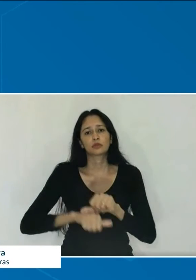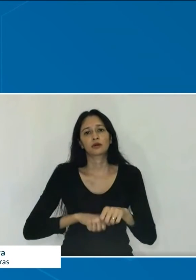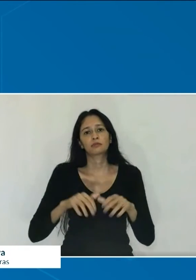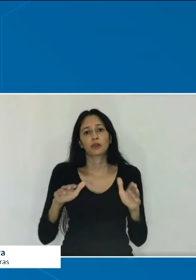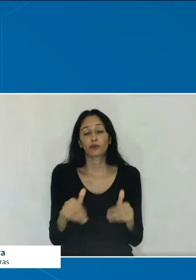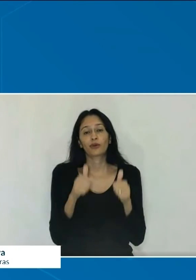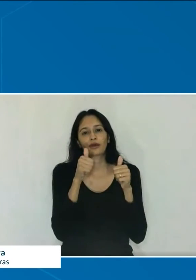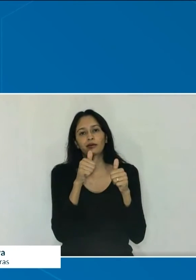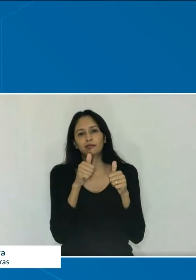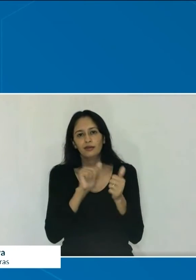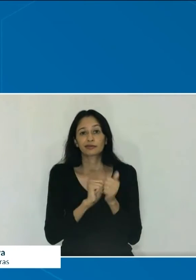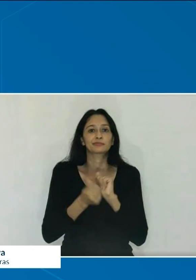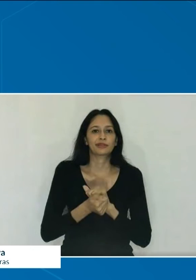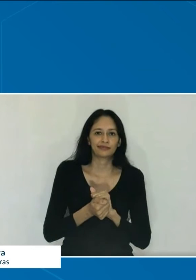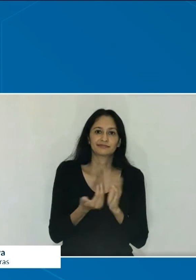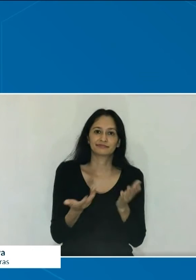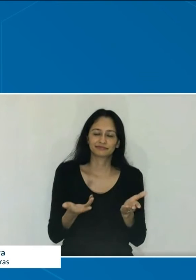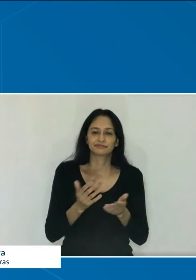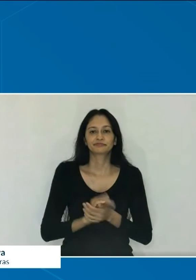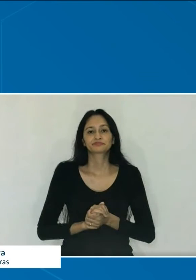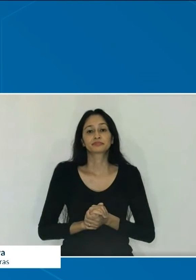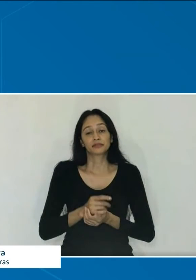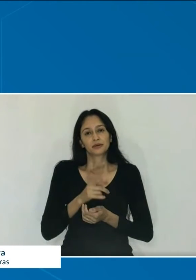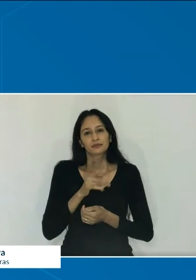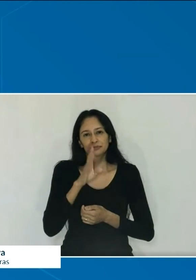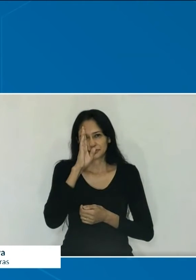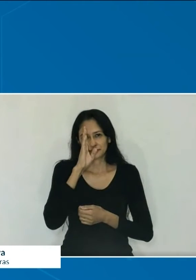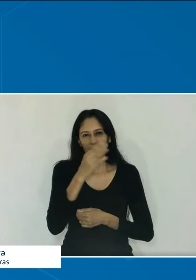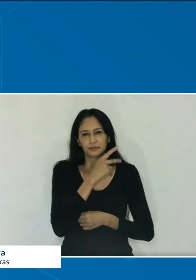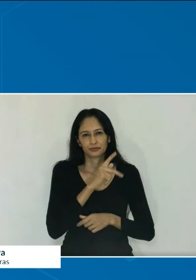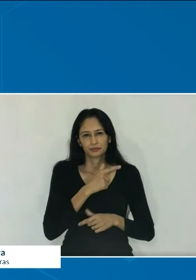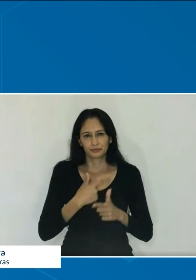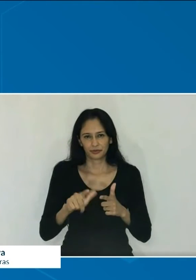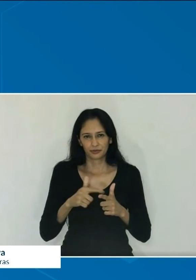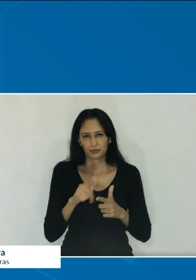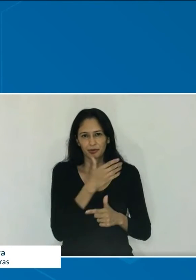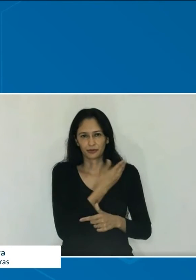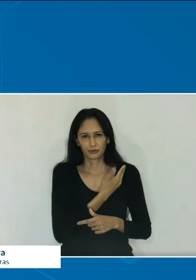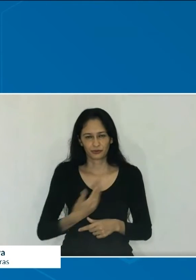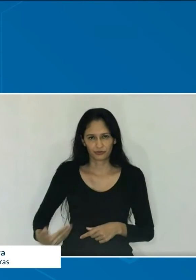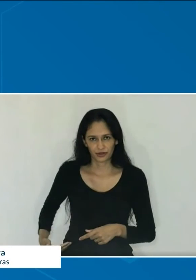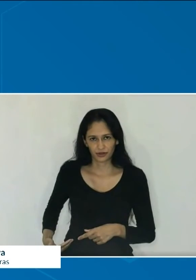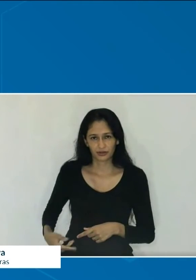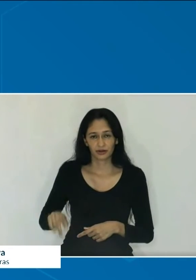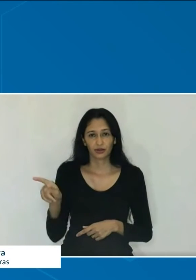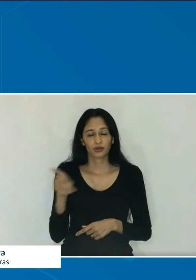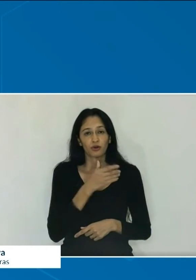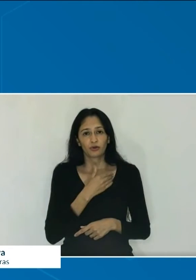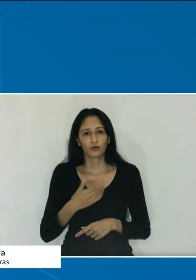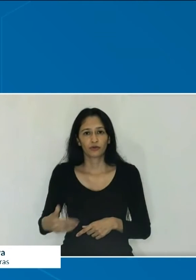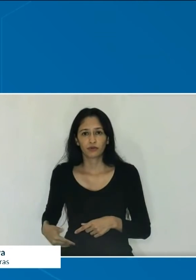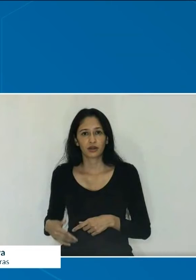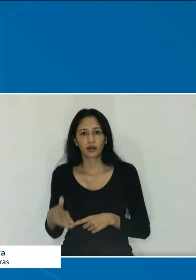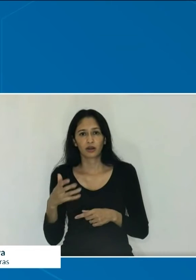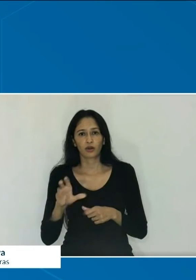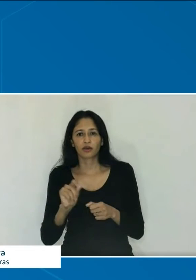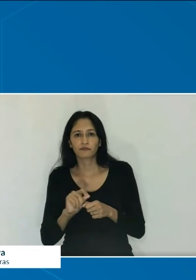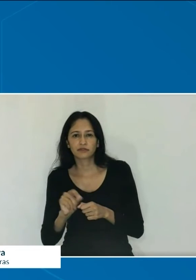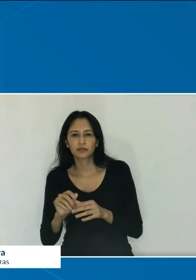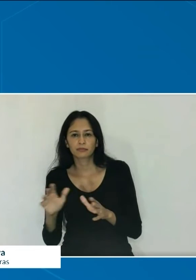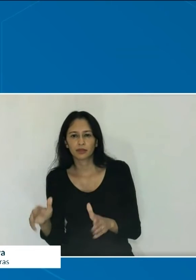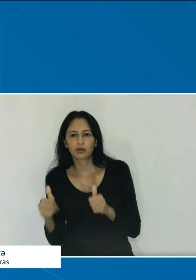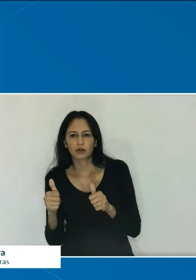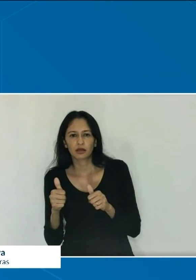O grande problema que posso colocar a nível de governos é porque um governo não quer fazer para deixar bases para outro governo, né? Isso depende da